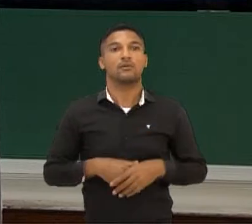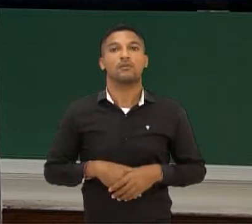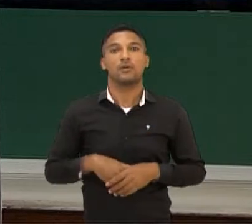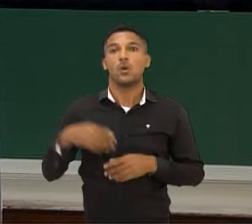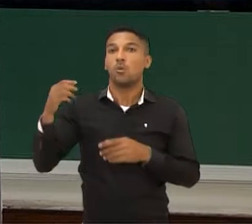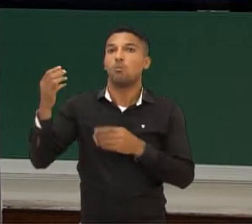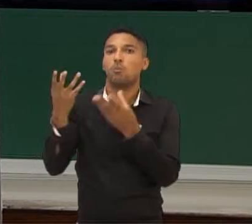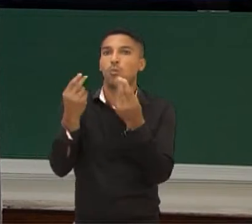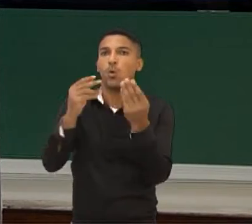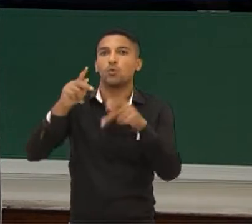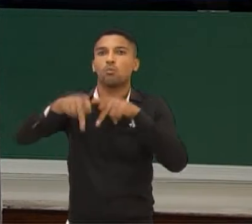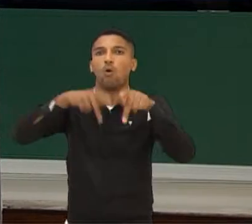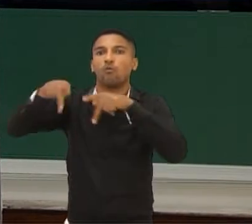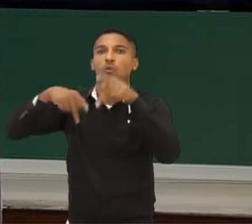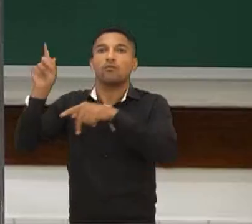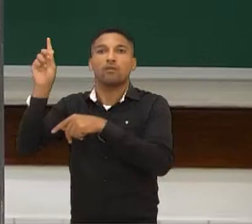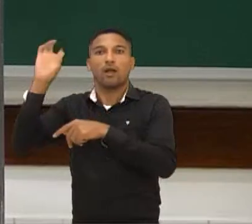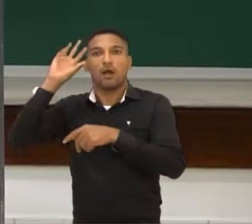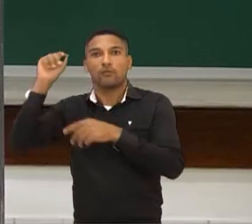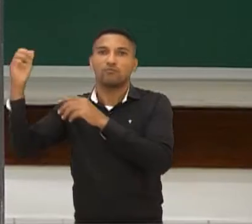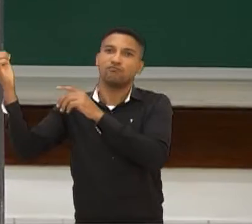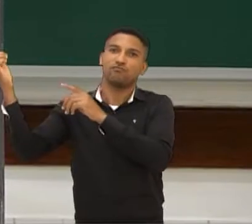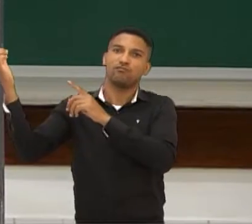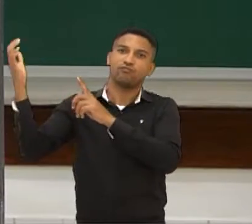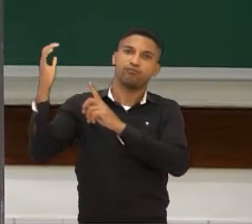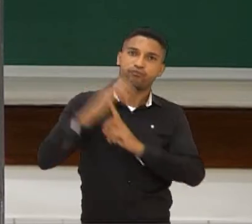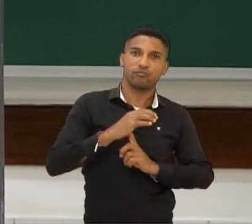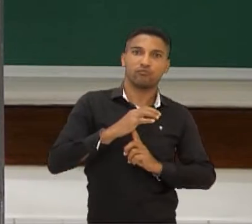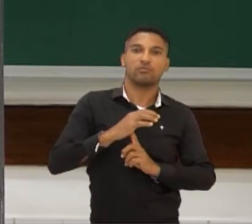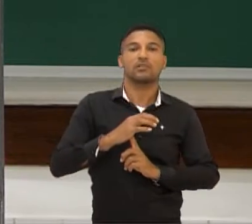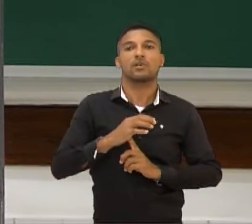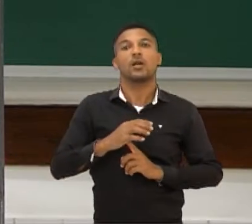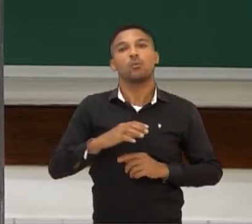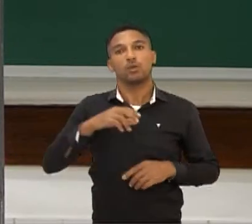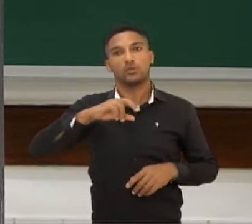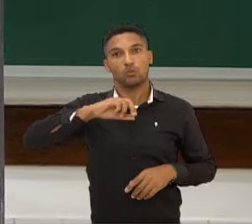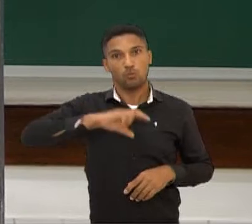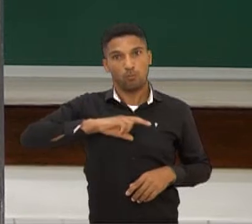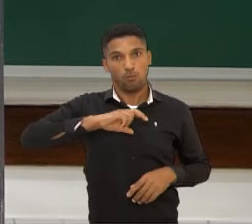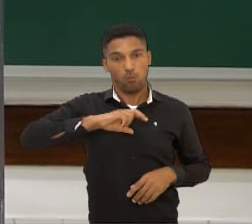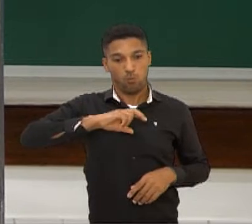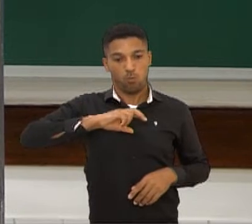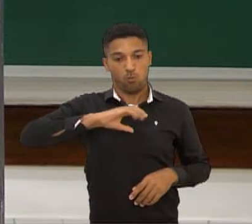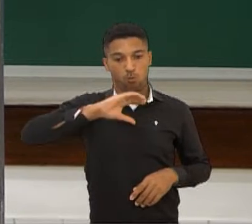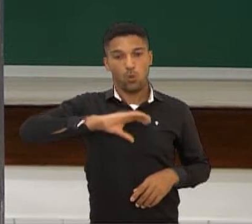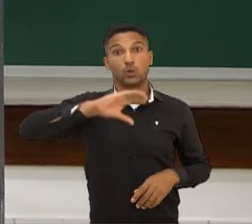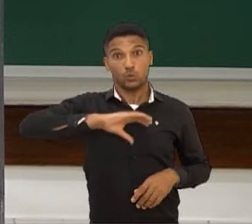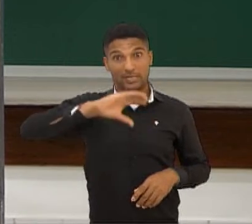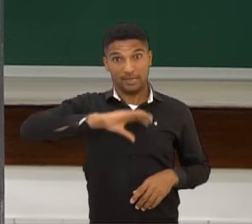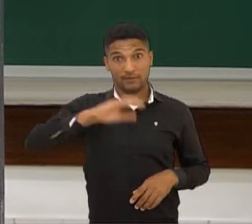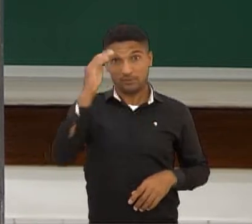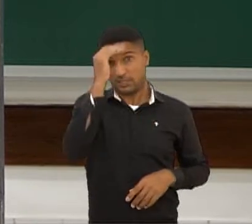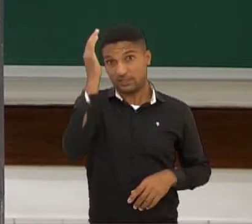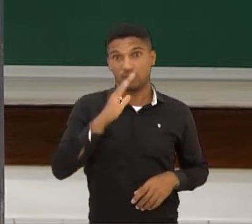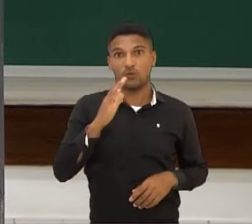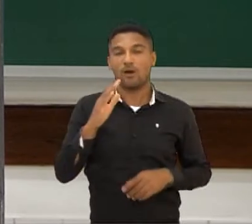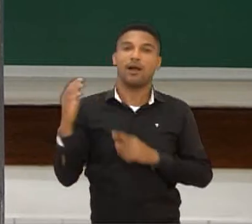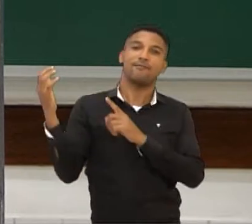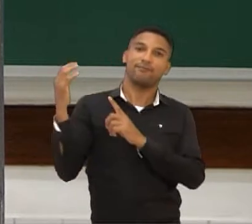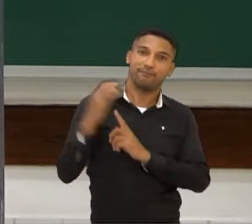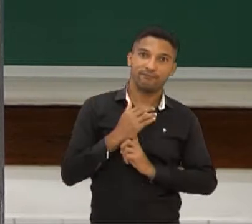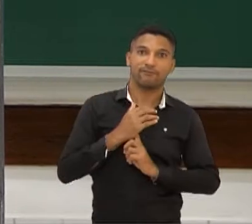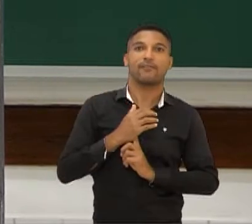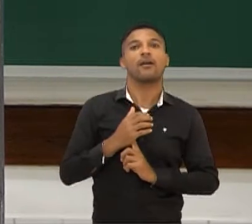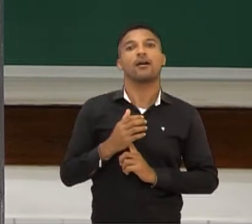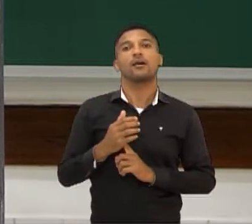modificar, né, o português. Várias palavras que nós temos no nosso cotidiano são de origem